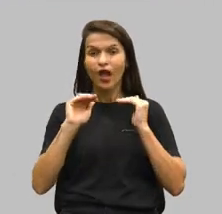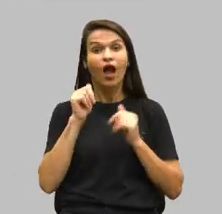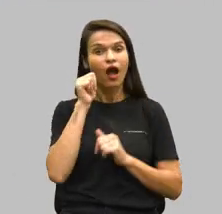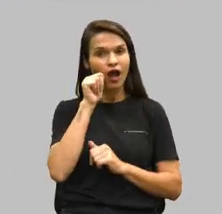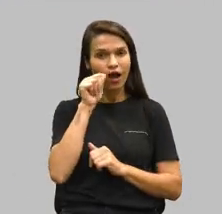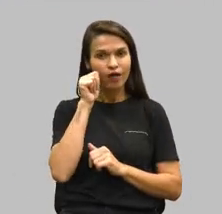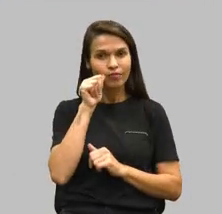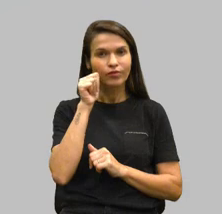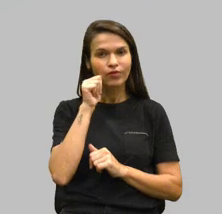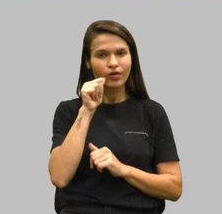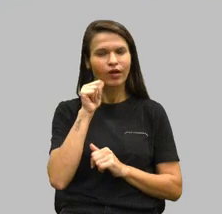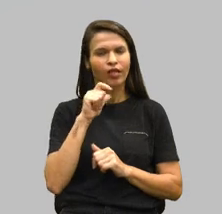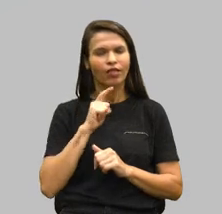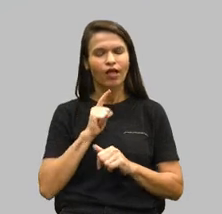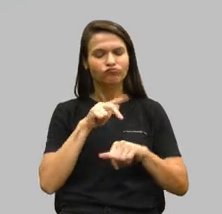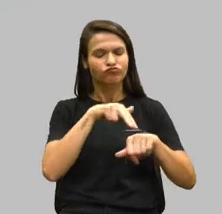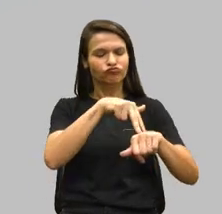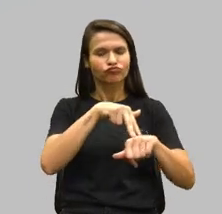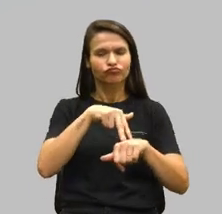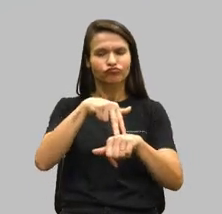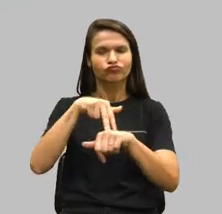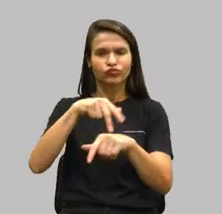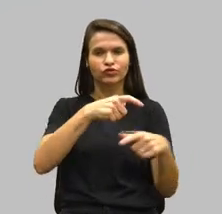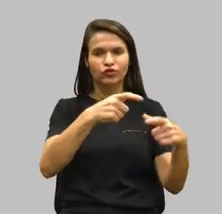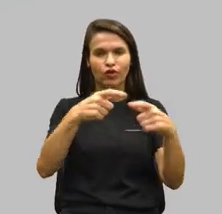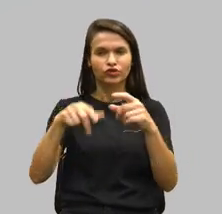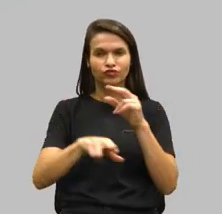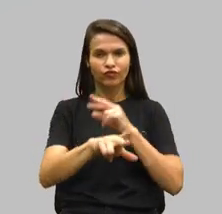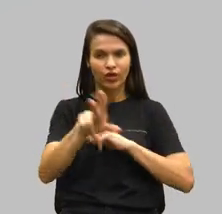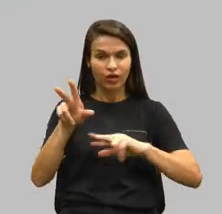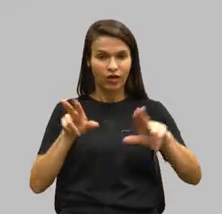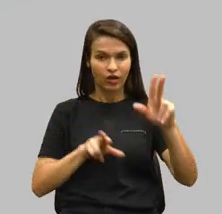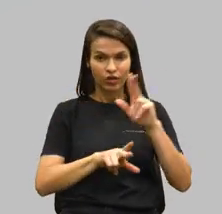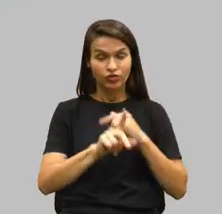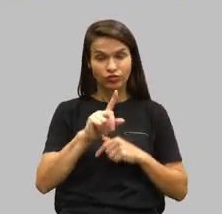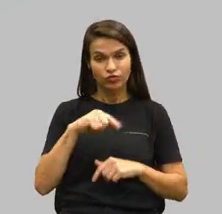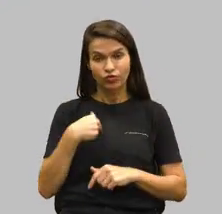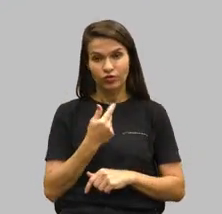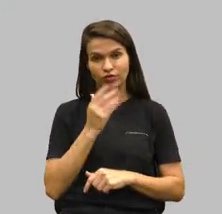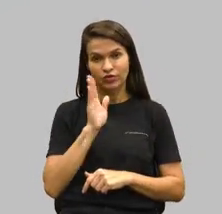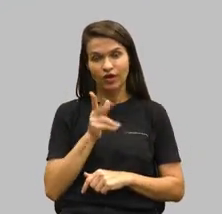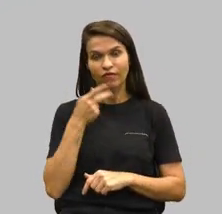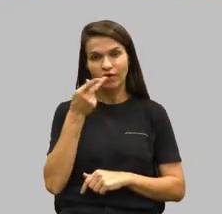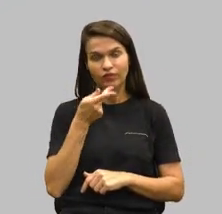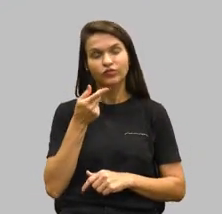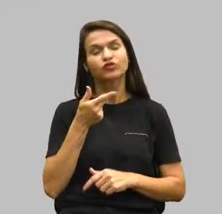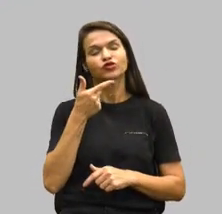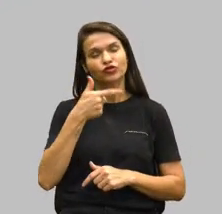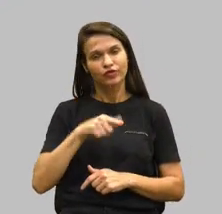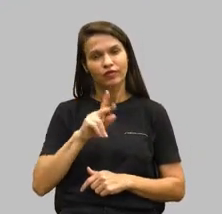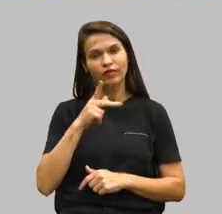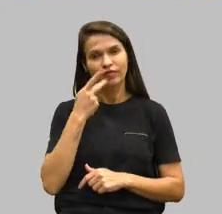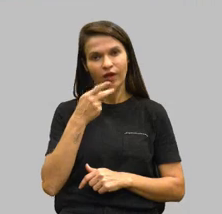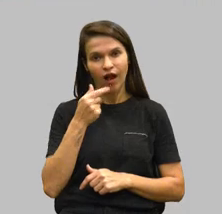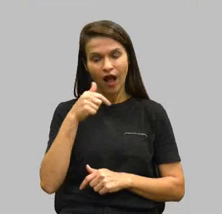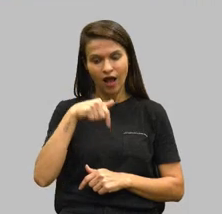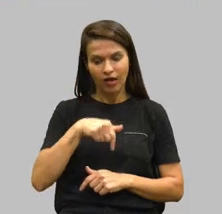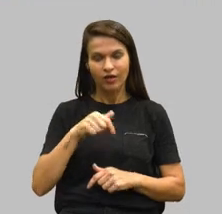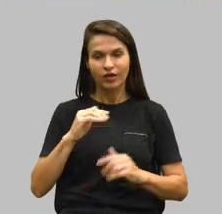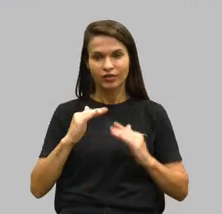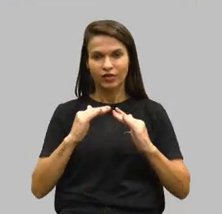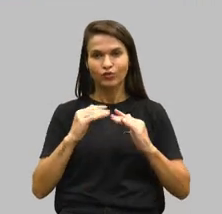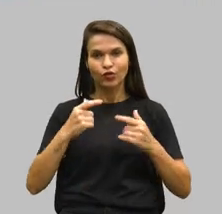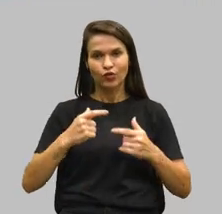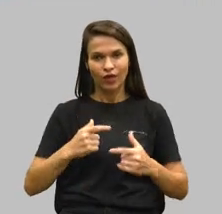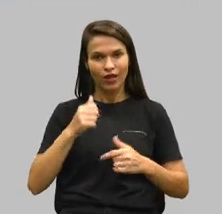tomado diversos lugares em Ambientes diferentes e como nós falamos que sempre repetimos isso inclusive aqui nessa casa que o lugar